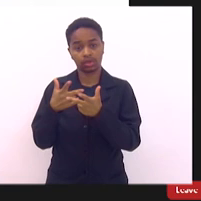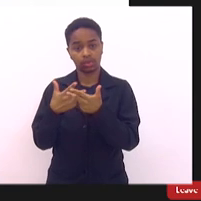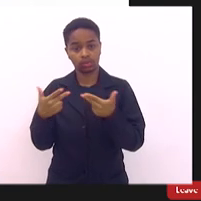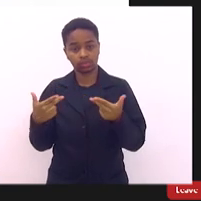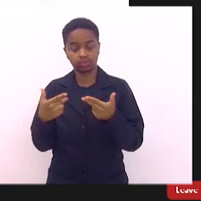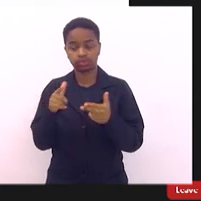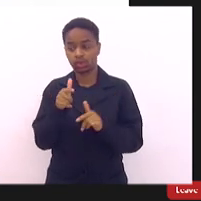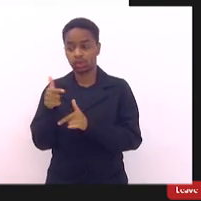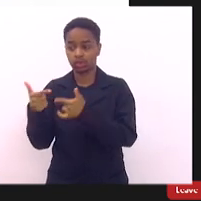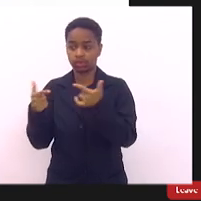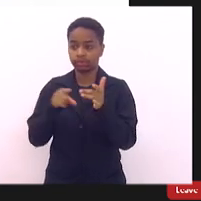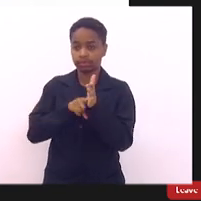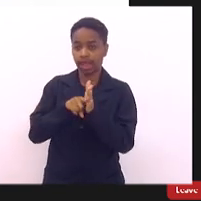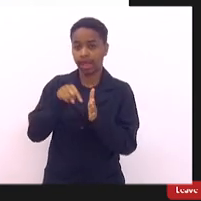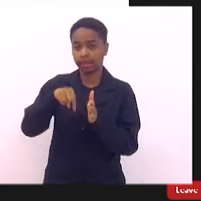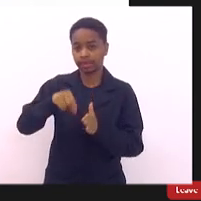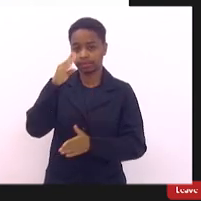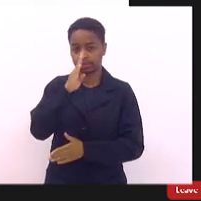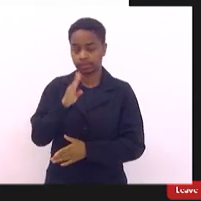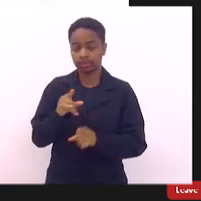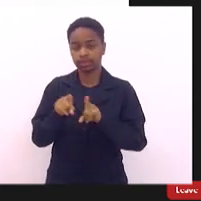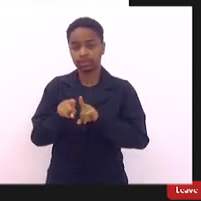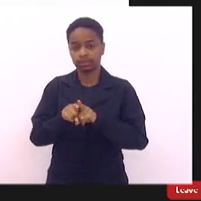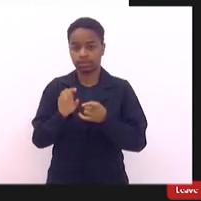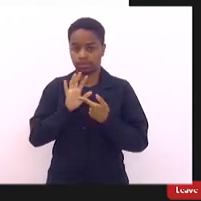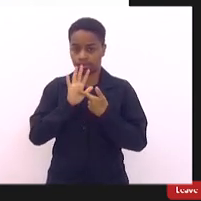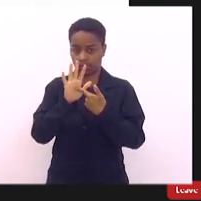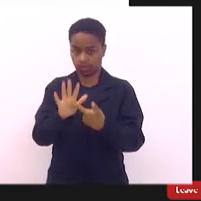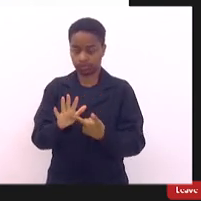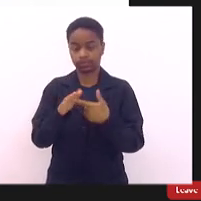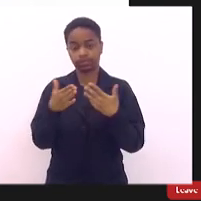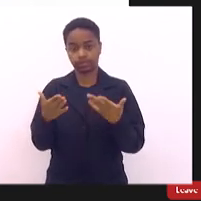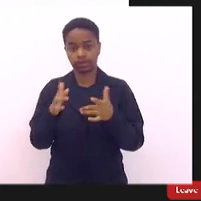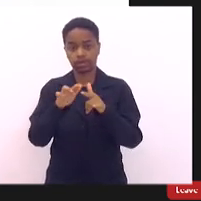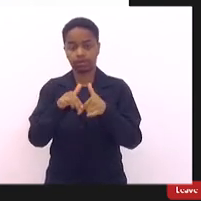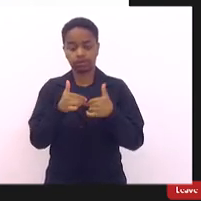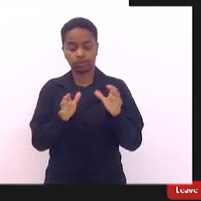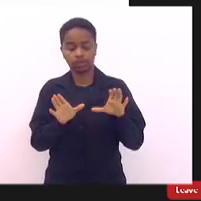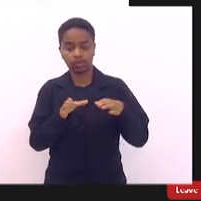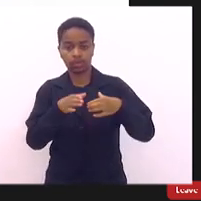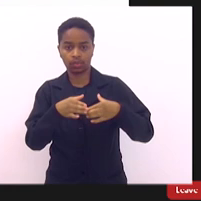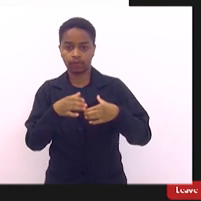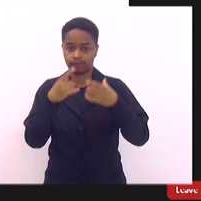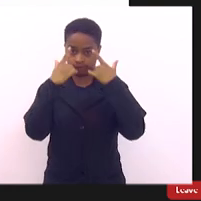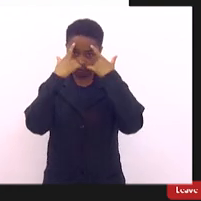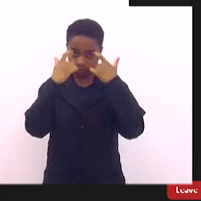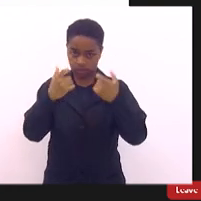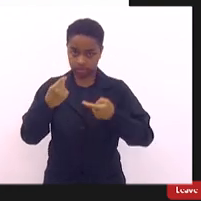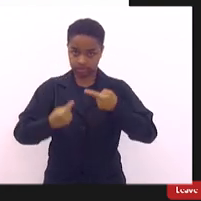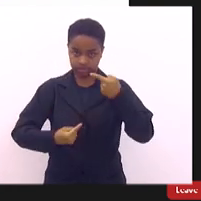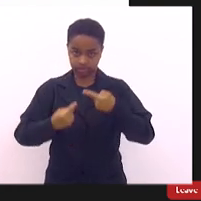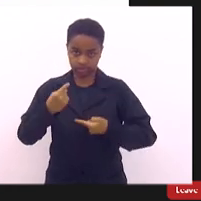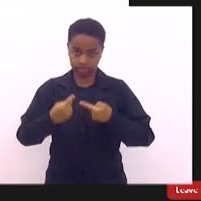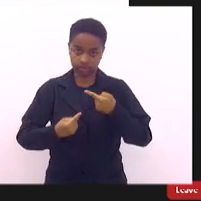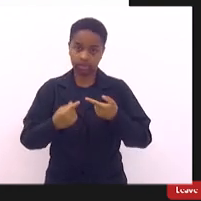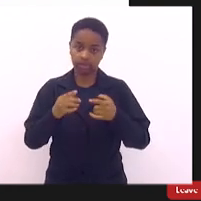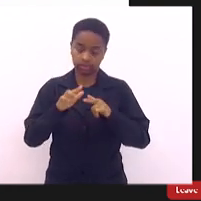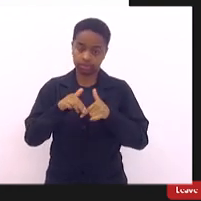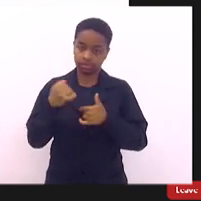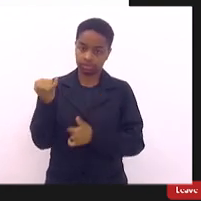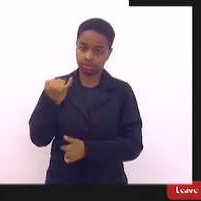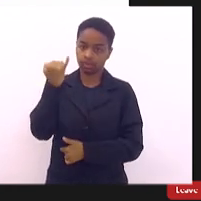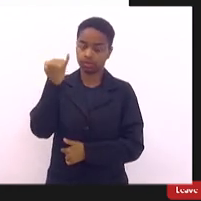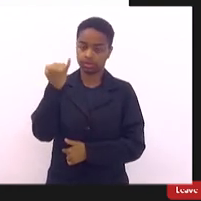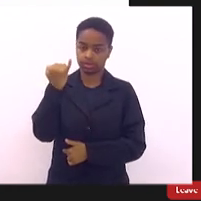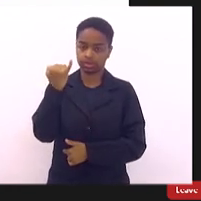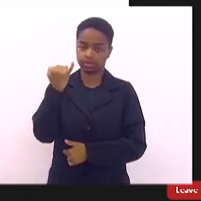outras pesquisas aqui no Brasil também têm mostrado. É por isso até que essa categoria de violência política tem sido tão